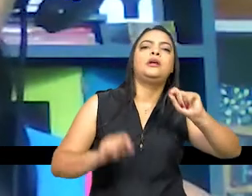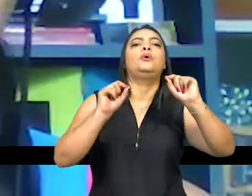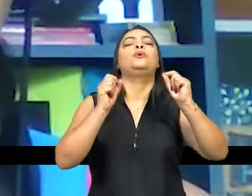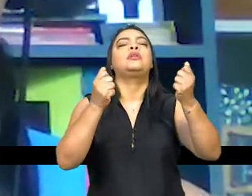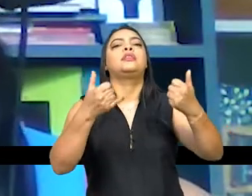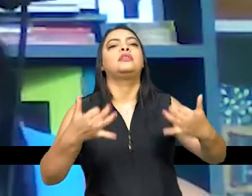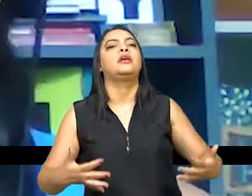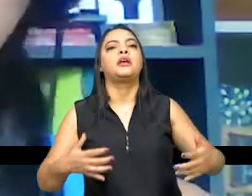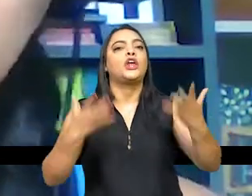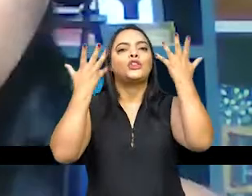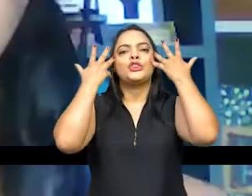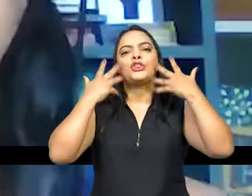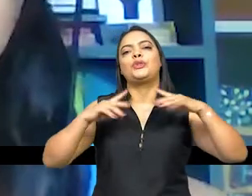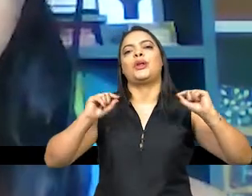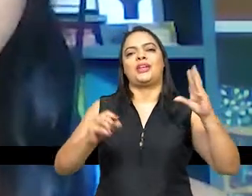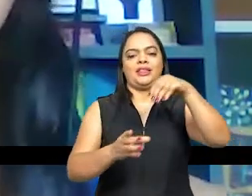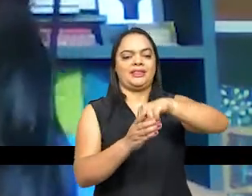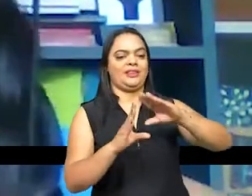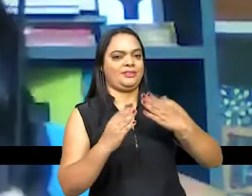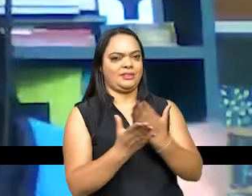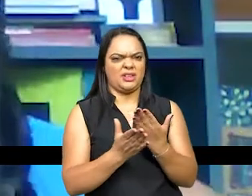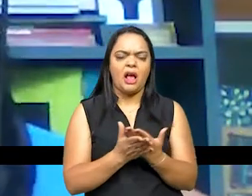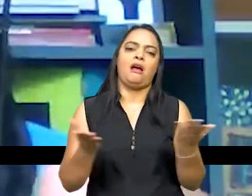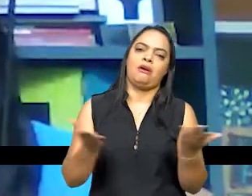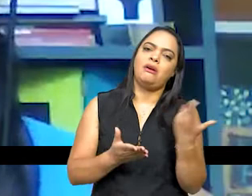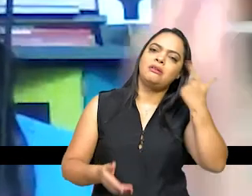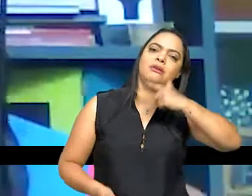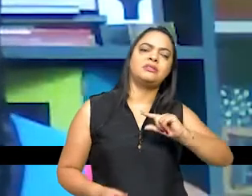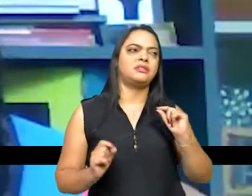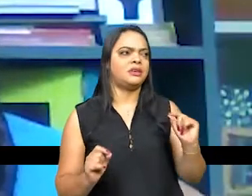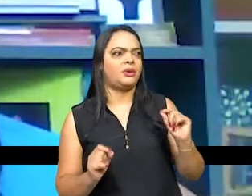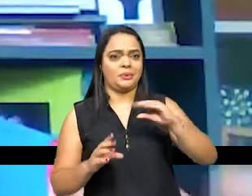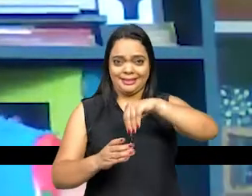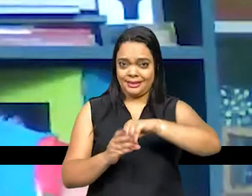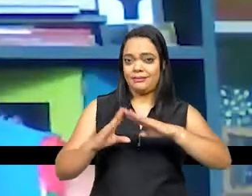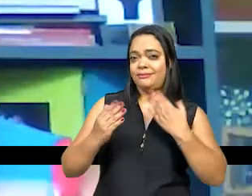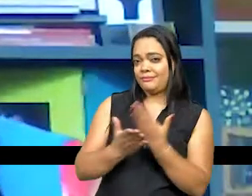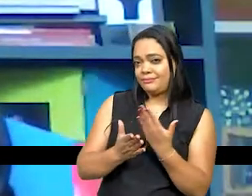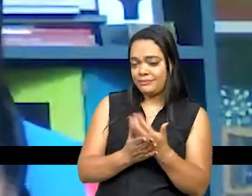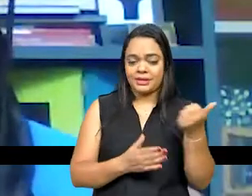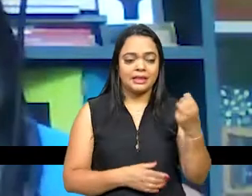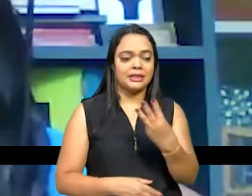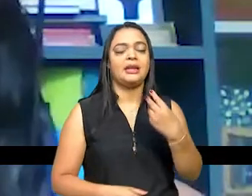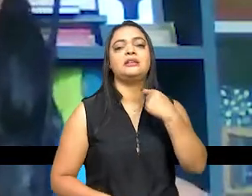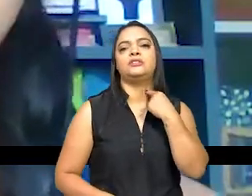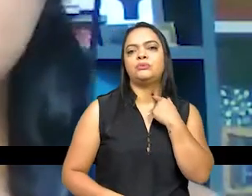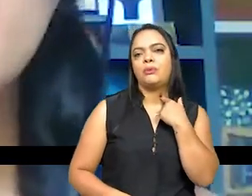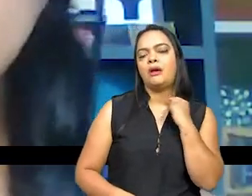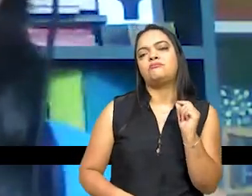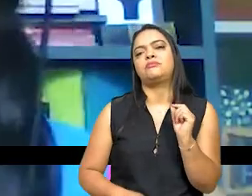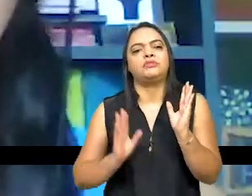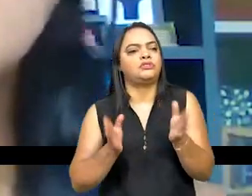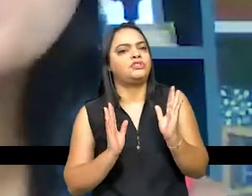nas escolas, ali no. Agora a gente conseguiu, eu acho que dá para dizer que a gente conseguiu nas escolas, o 13 de maio, agora ele já foi,